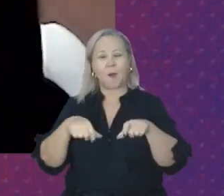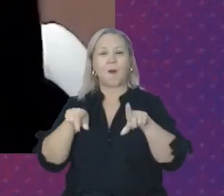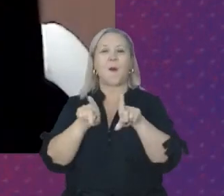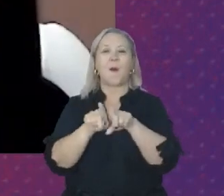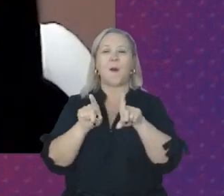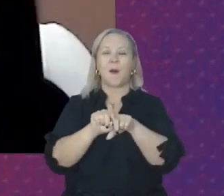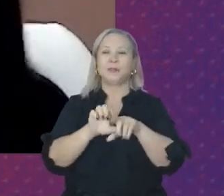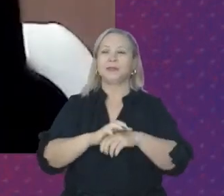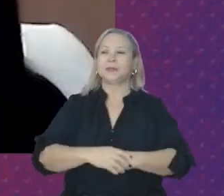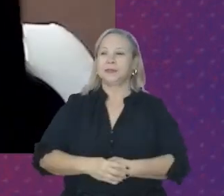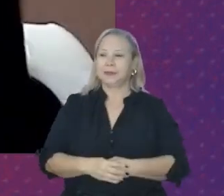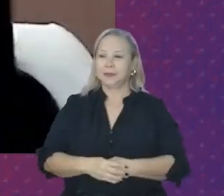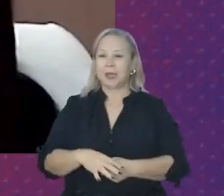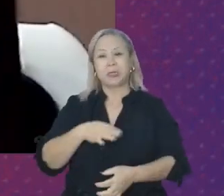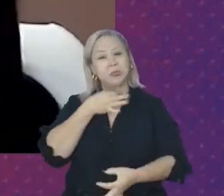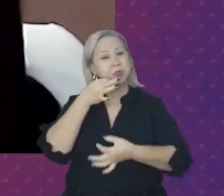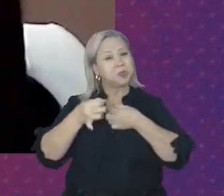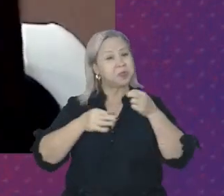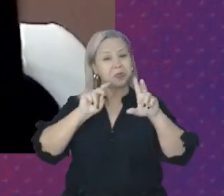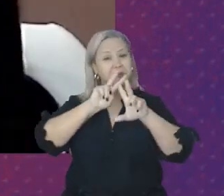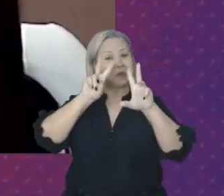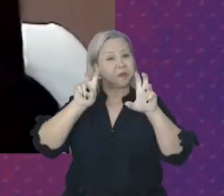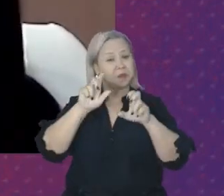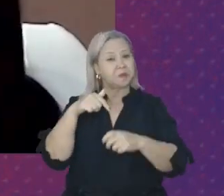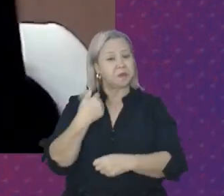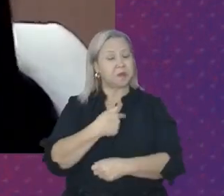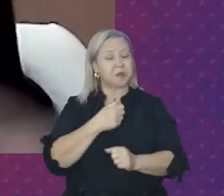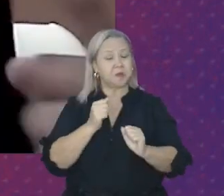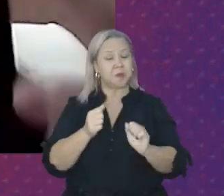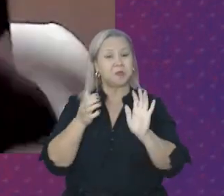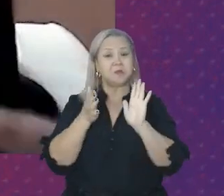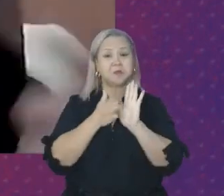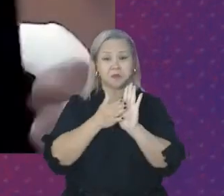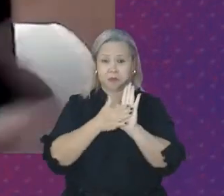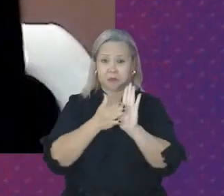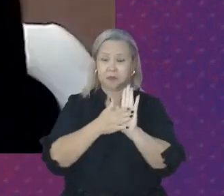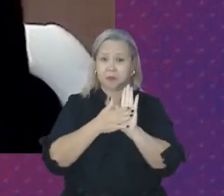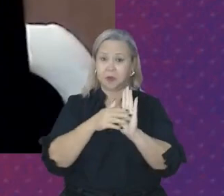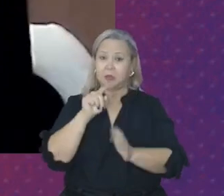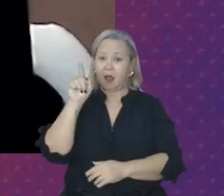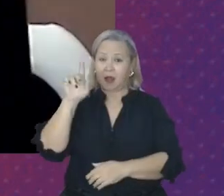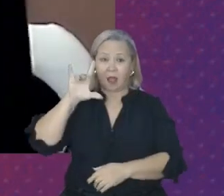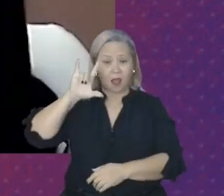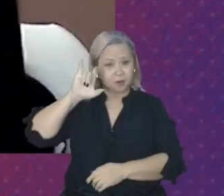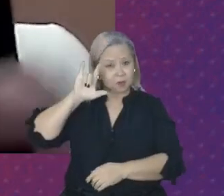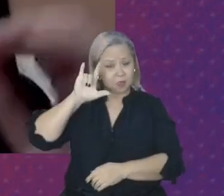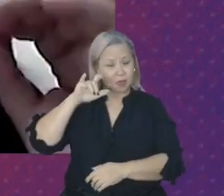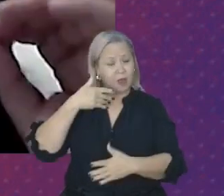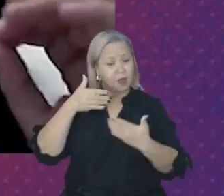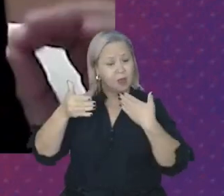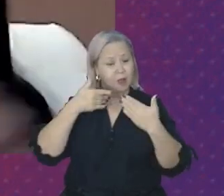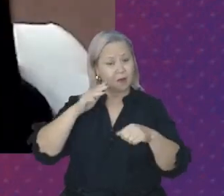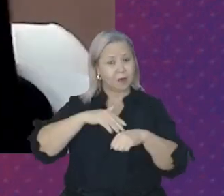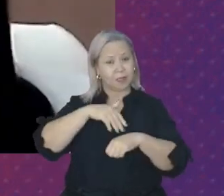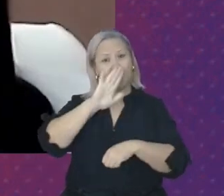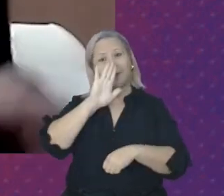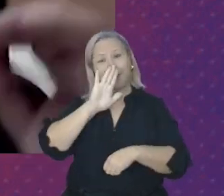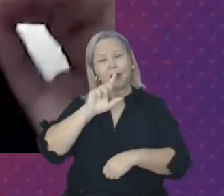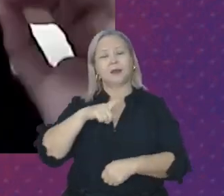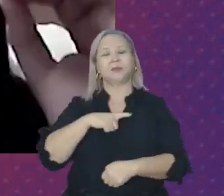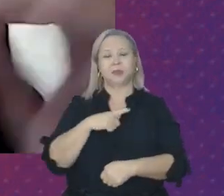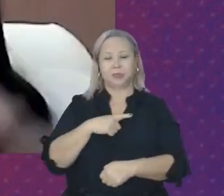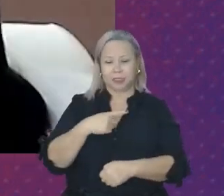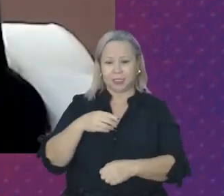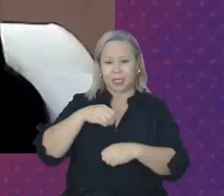inclusive, sugerir temas para que a gente possa abordar lá na página e conversar um pouco mais. Tem muitas